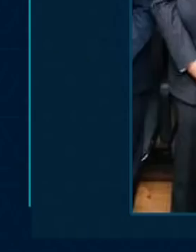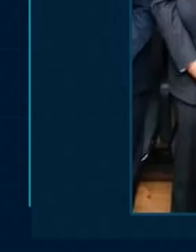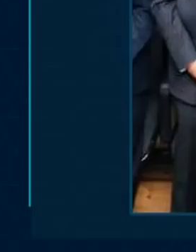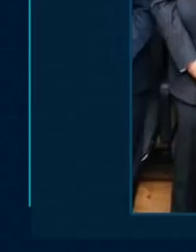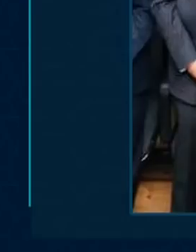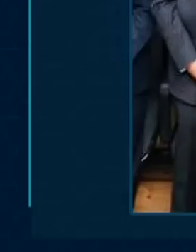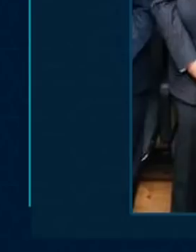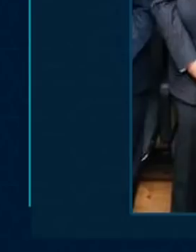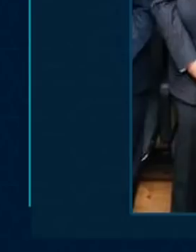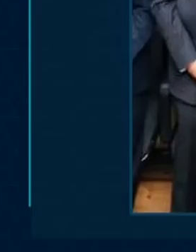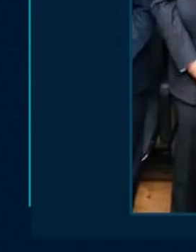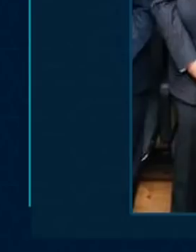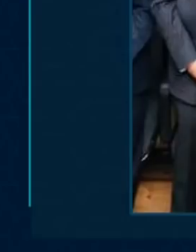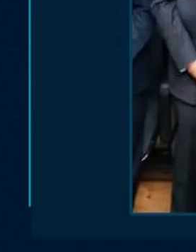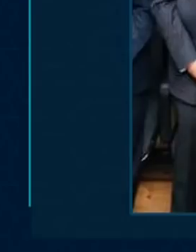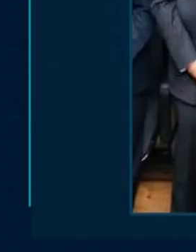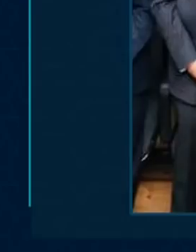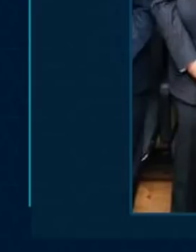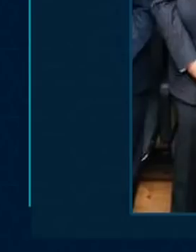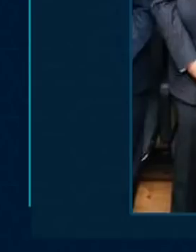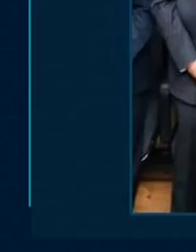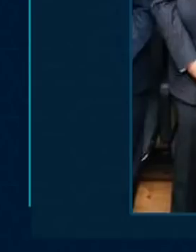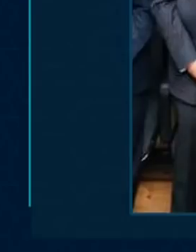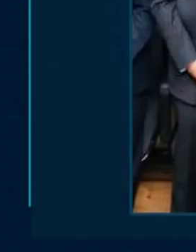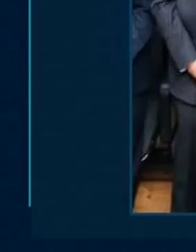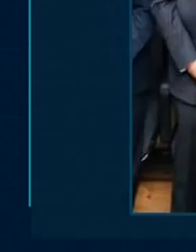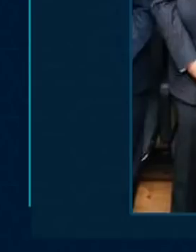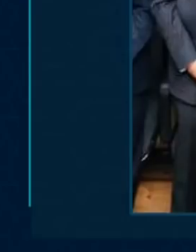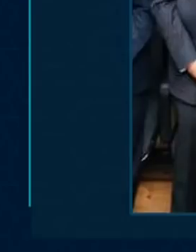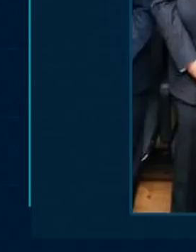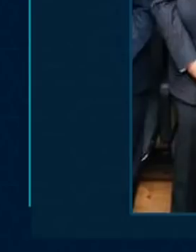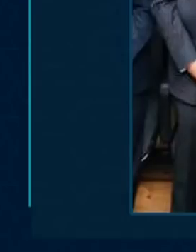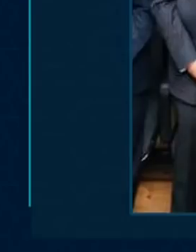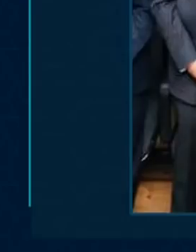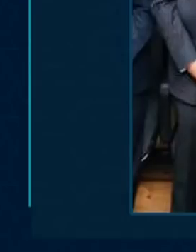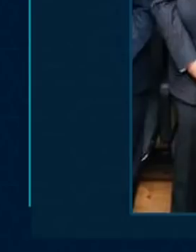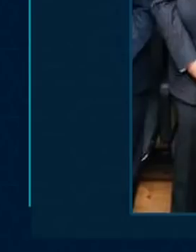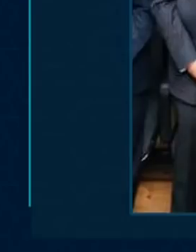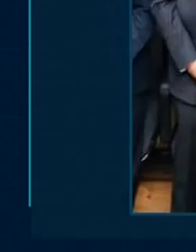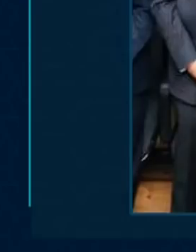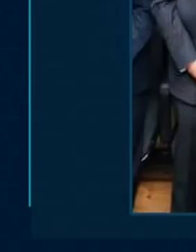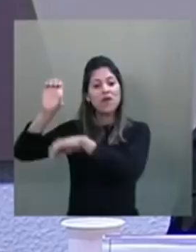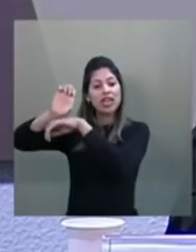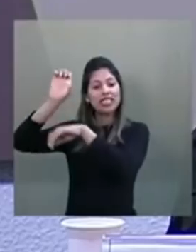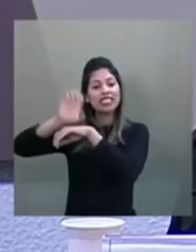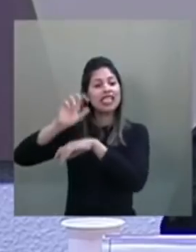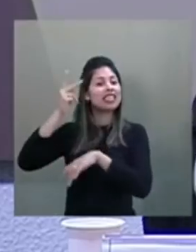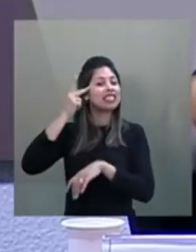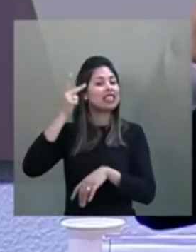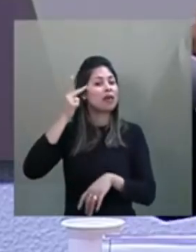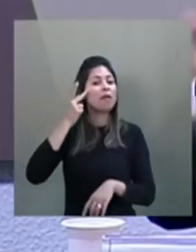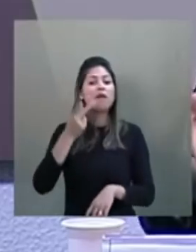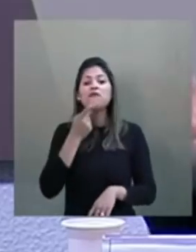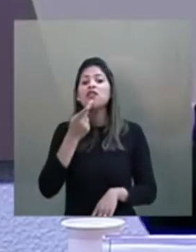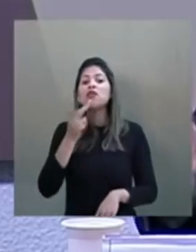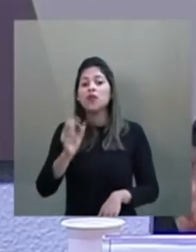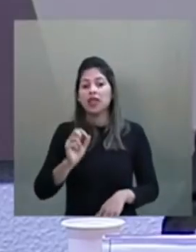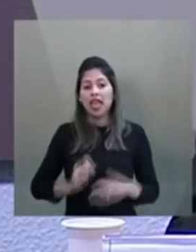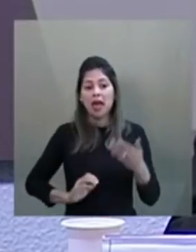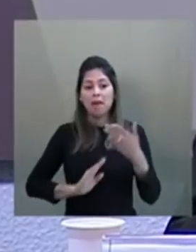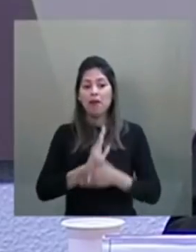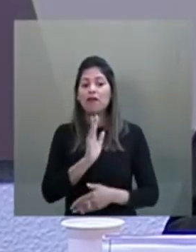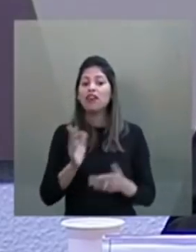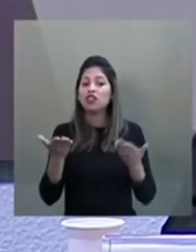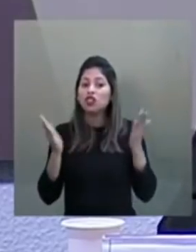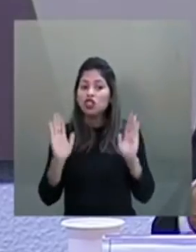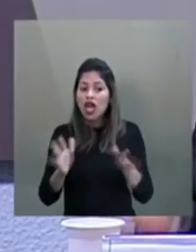FNDE, os pastores Gilmar Santos e Arilton Moura foram convidados para audiência, mas comunicaram que não compareceriam. Diante disso, o presidente da Comissão